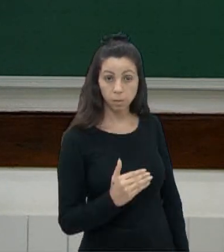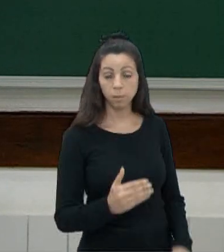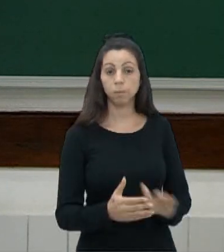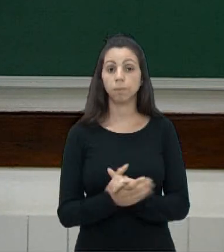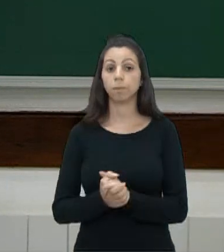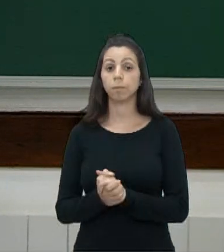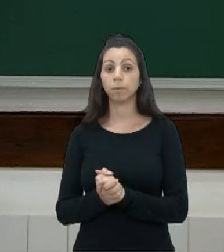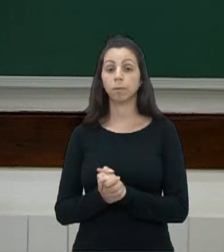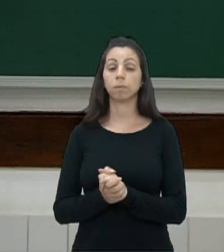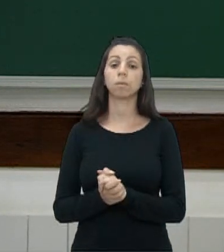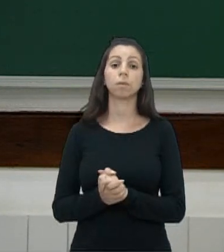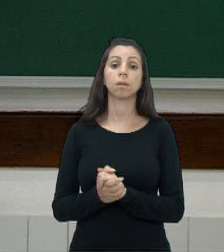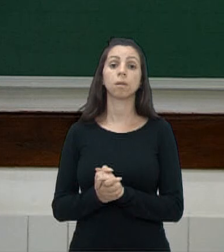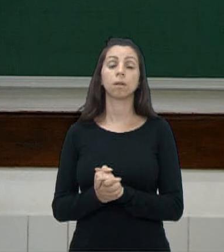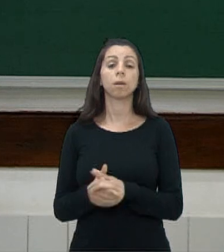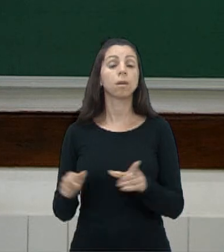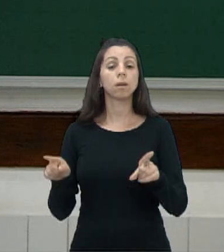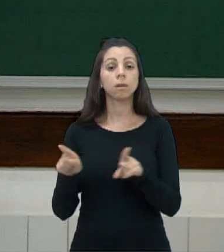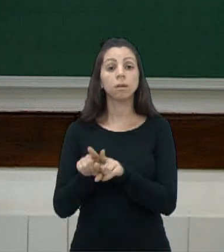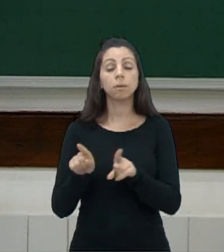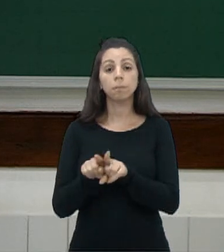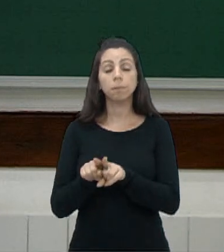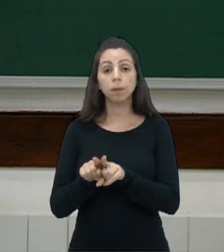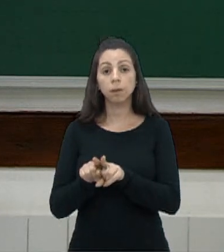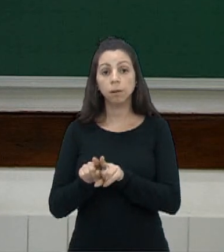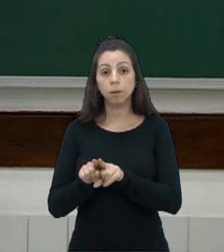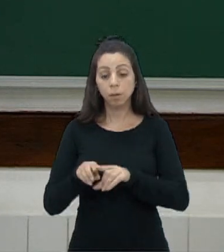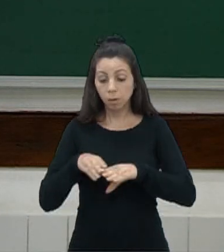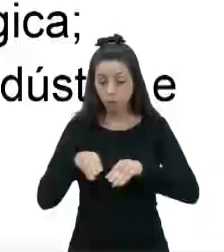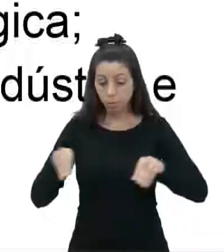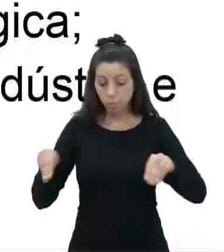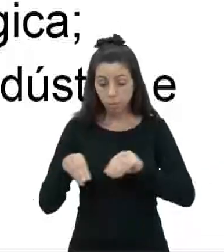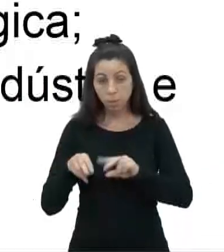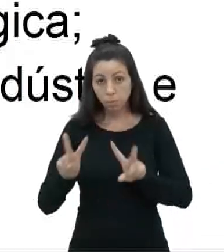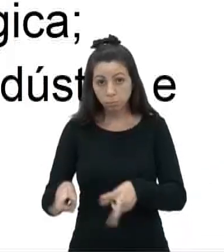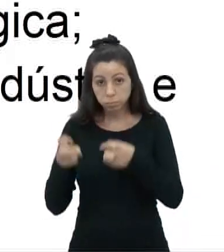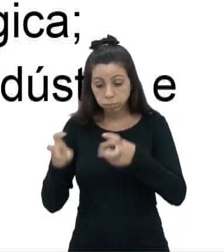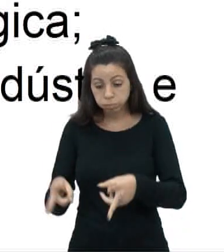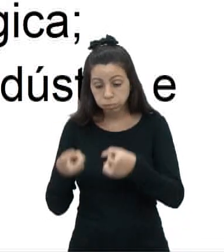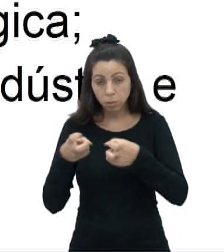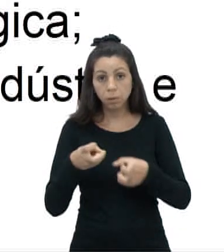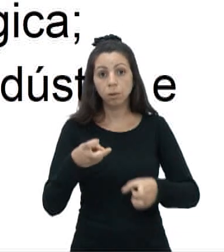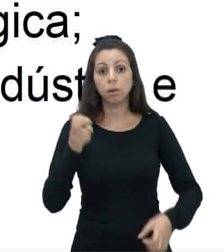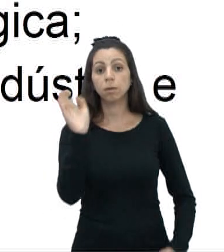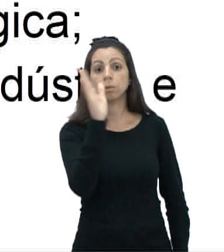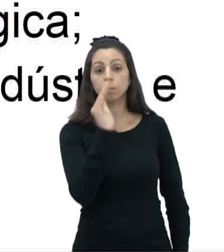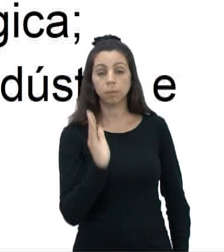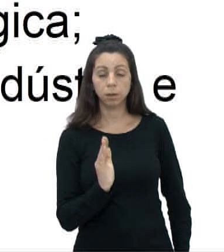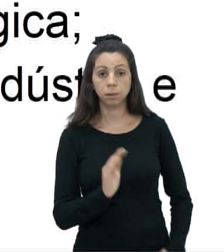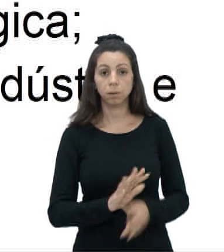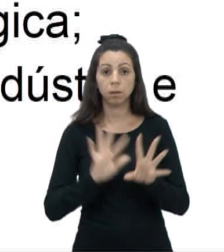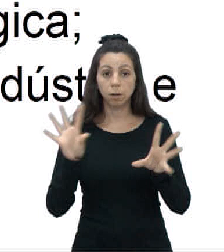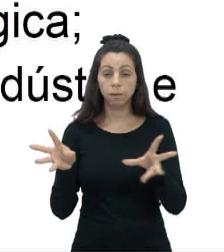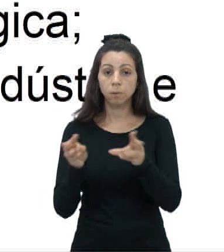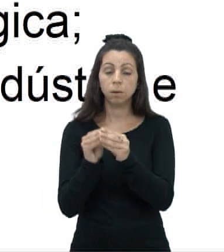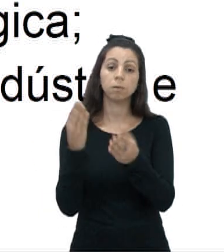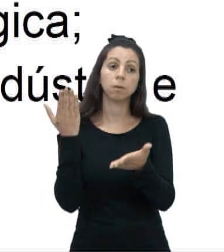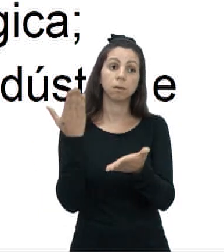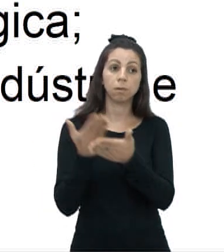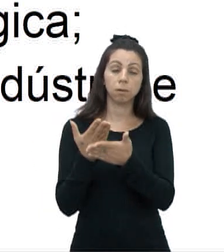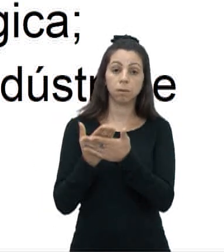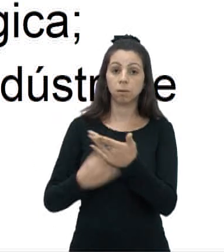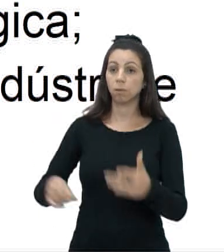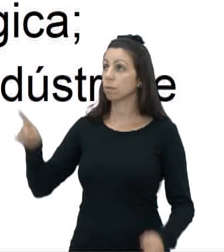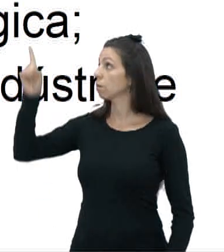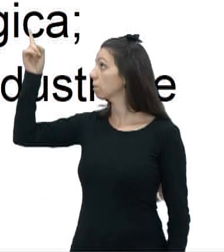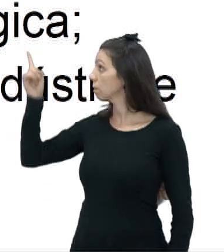e também sobre a disponibilidade de alguns recursos minerais no nosso país. Então, nossa revisão da aula, conforme você pode